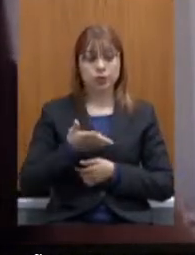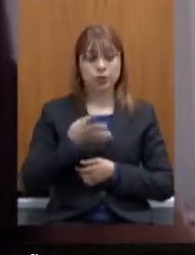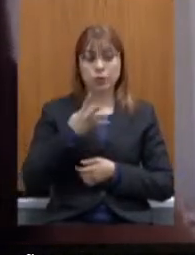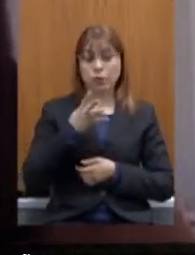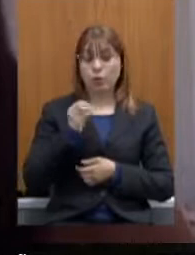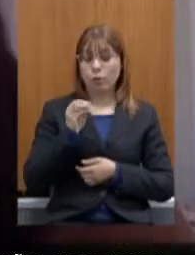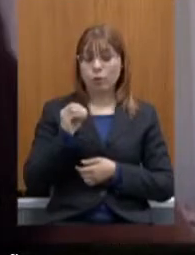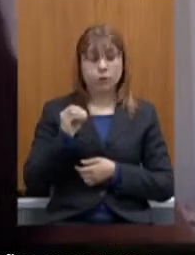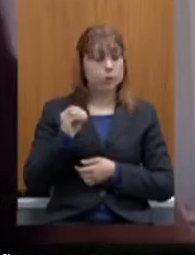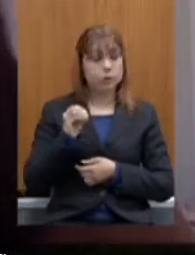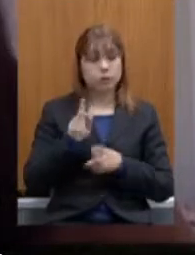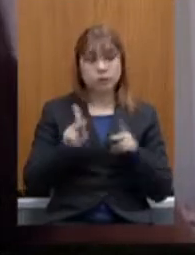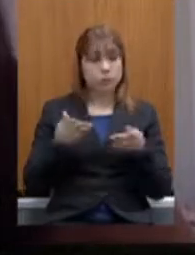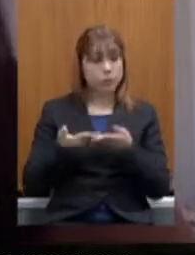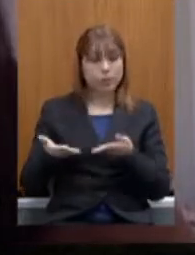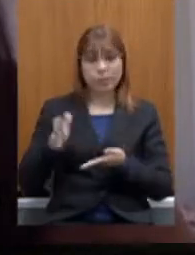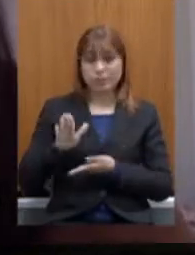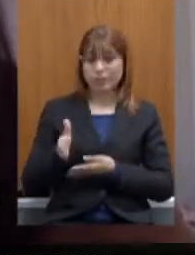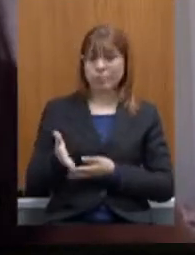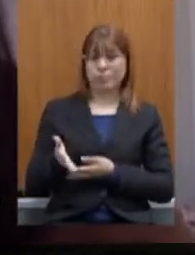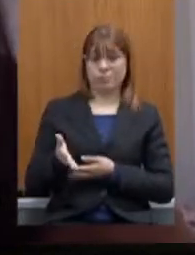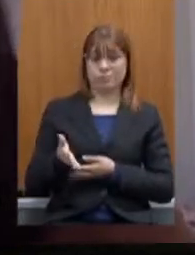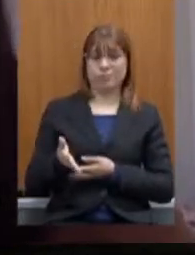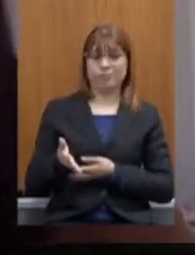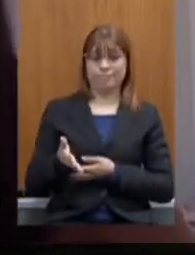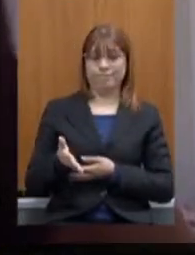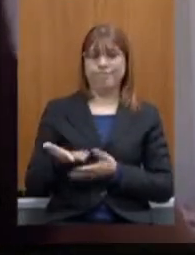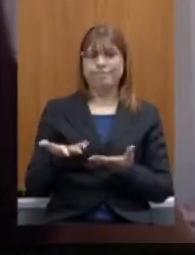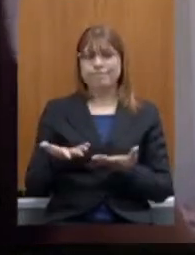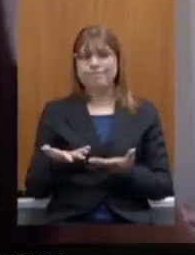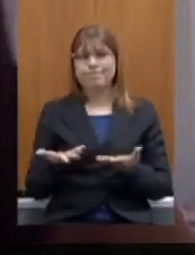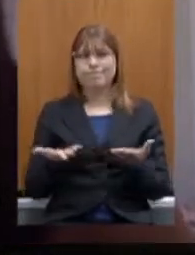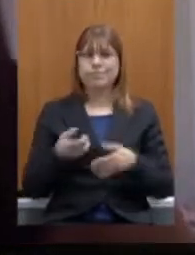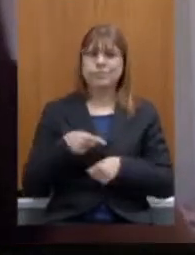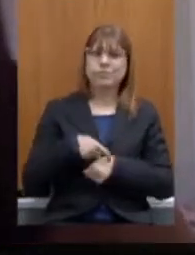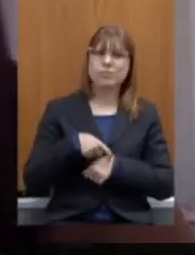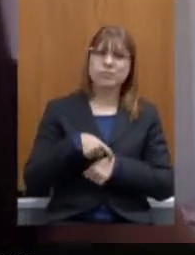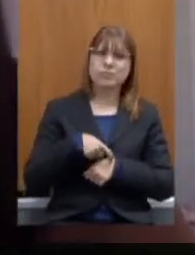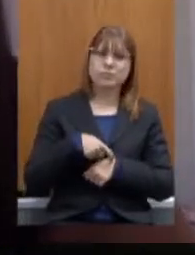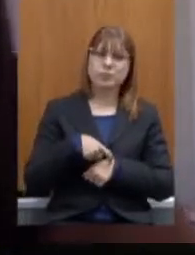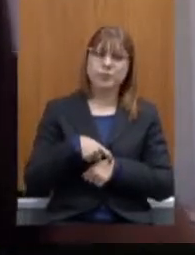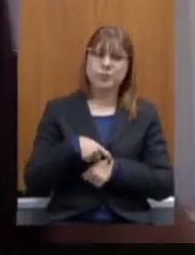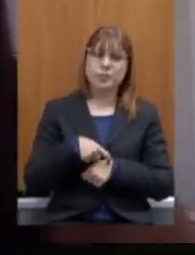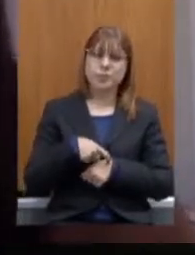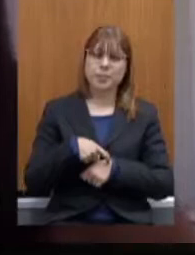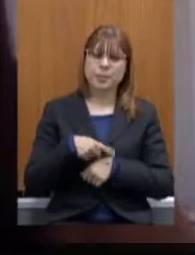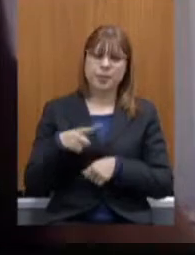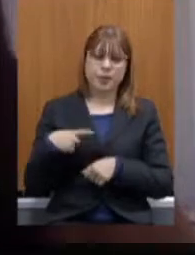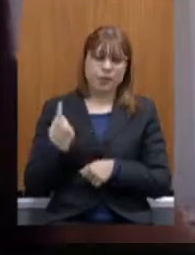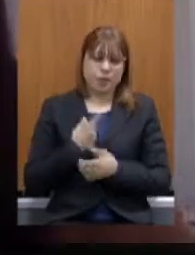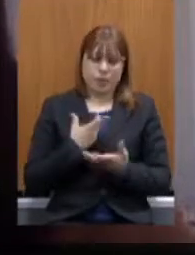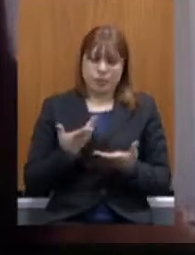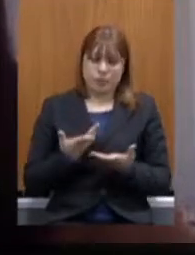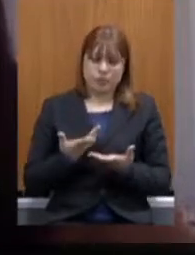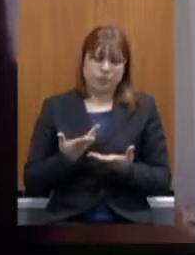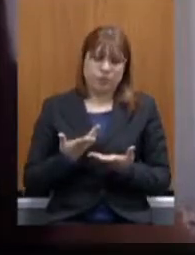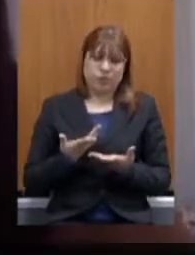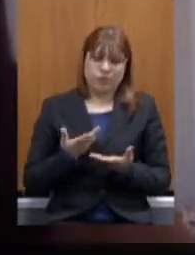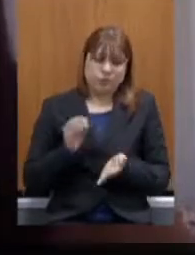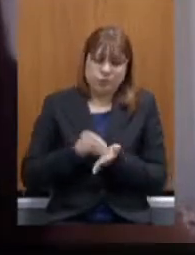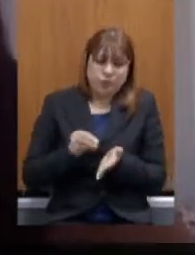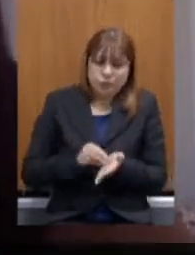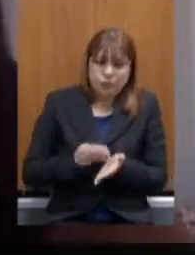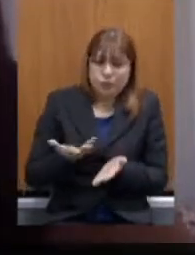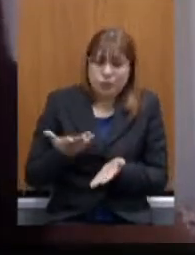então que está acontecendo atualmente o encolhimento da nossa capacidade docente por falta desse estímulo